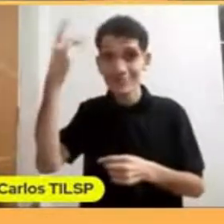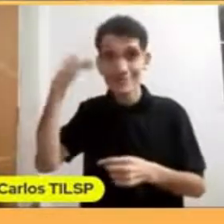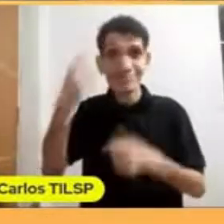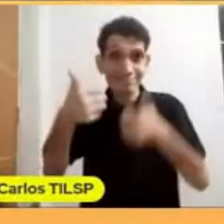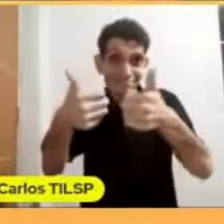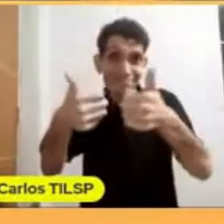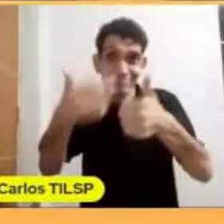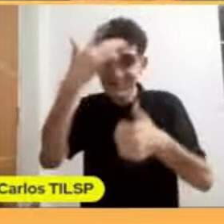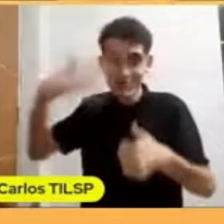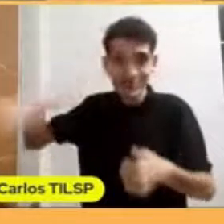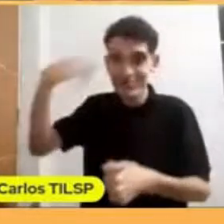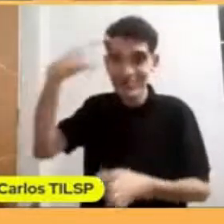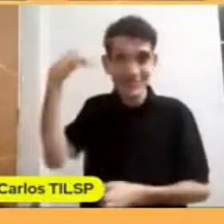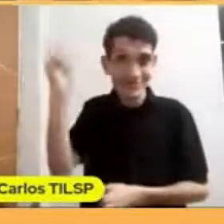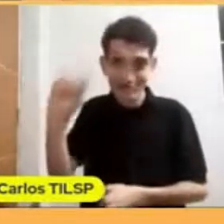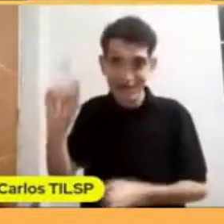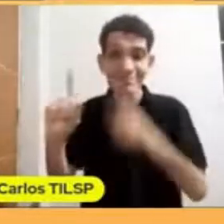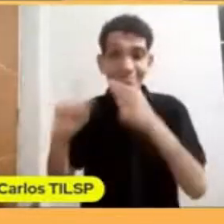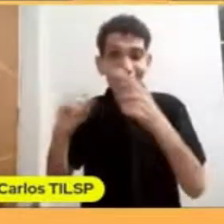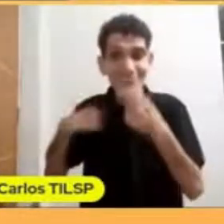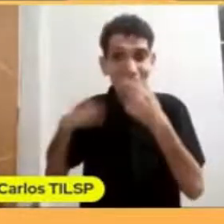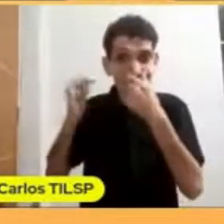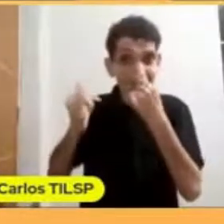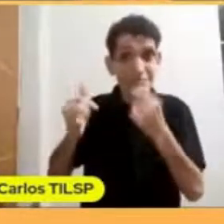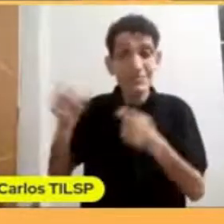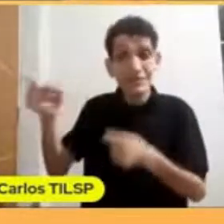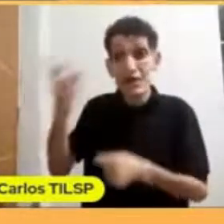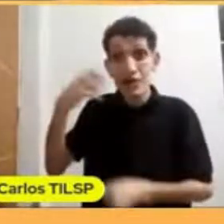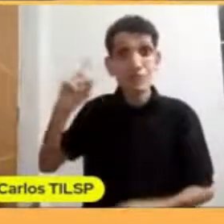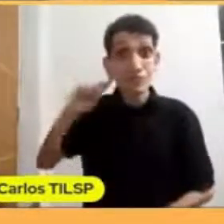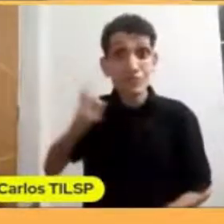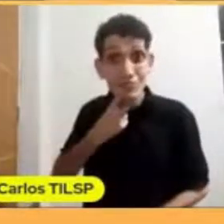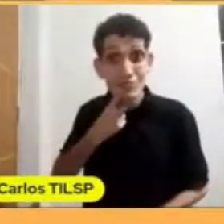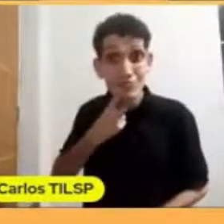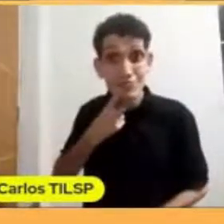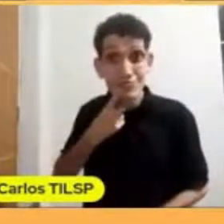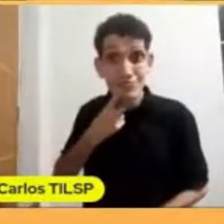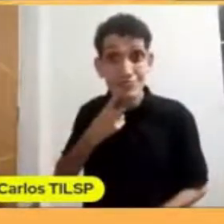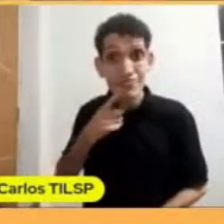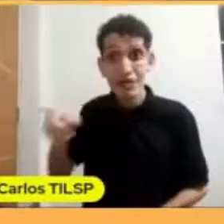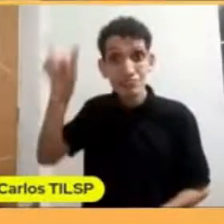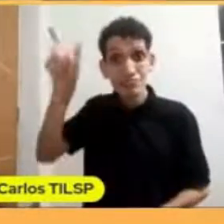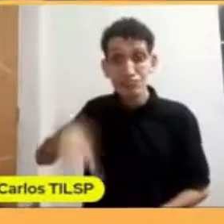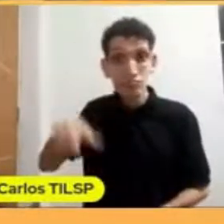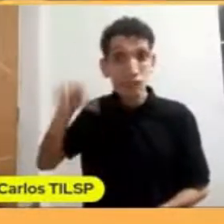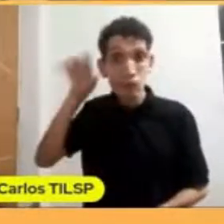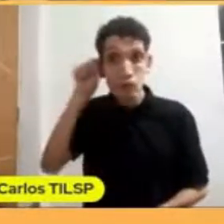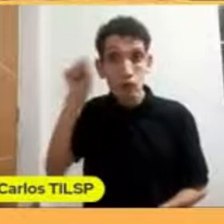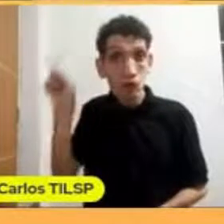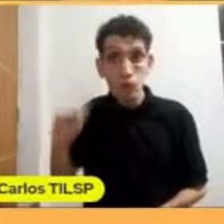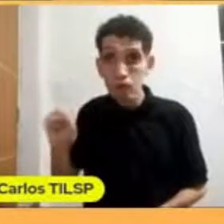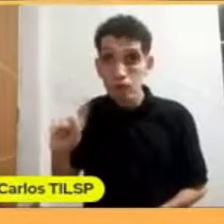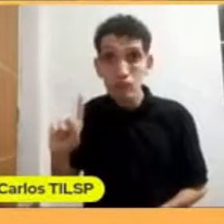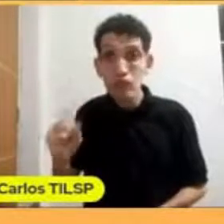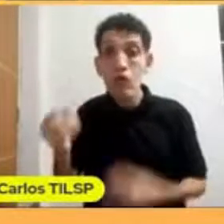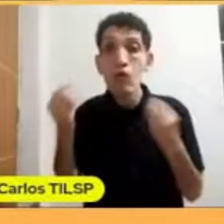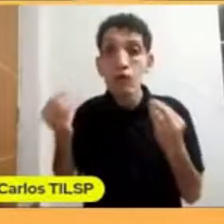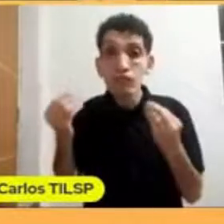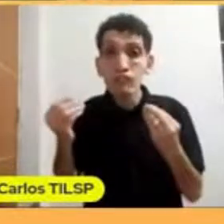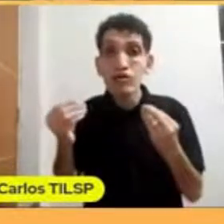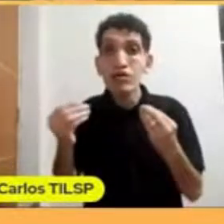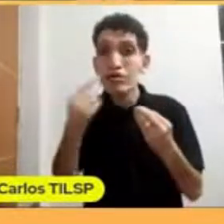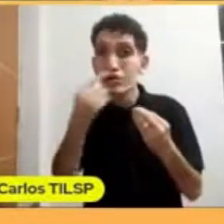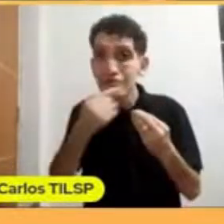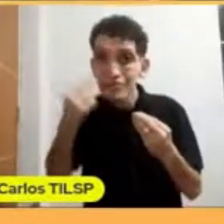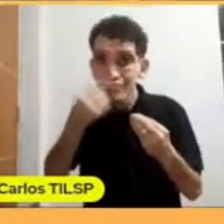Carlos? O Carlos, ele é surdo. Ele não ouve. Então, o que acontece? Ele vai